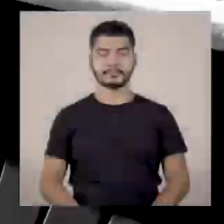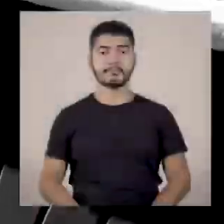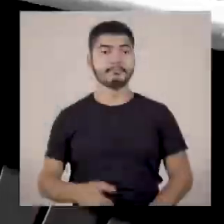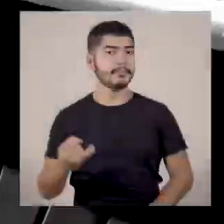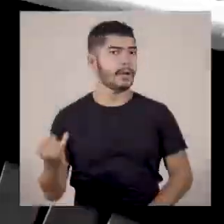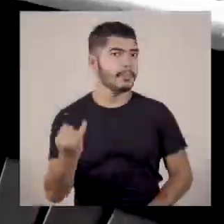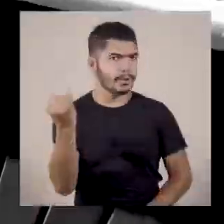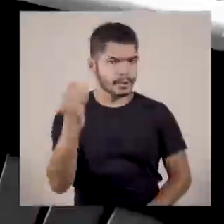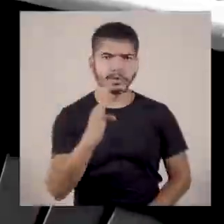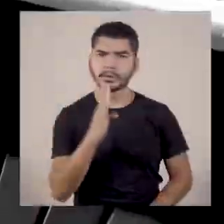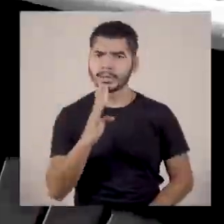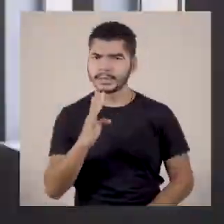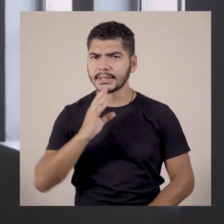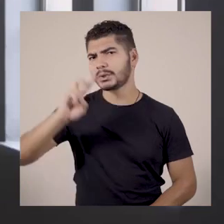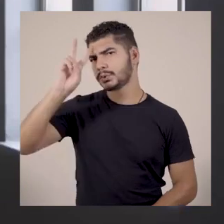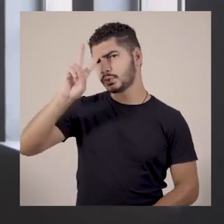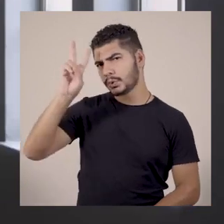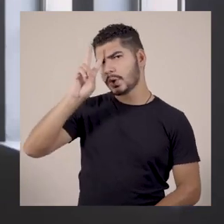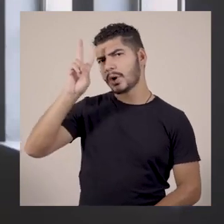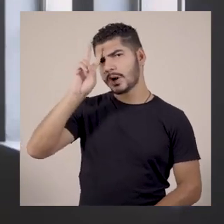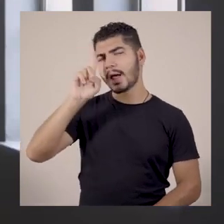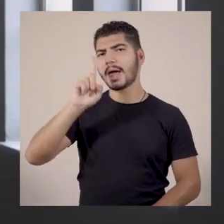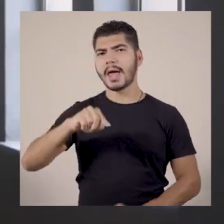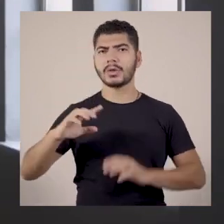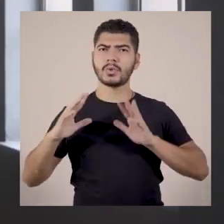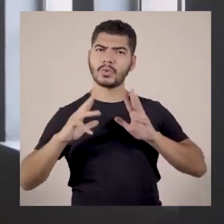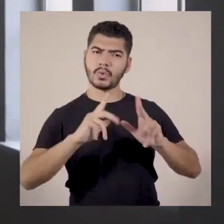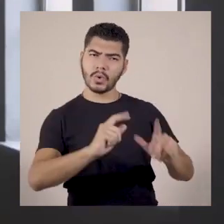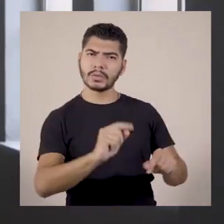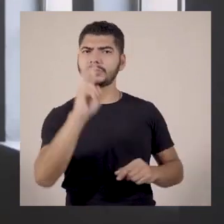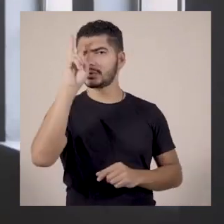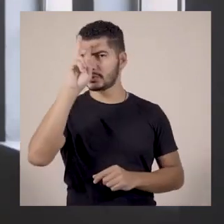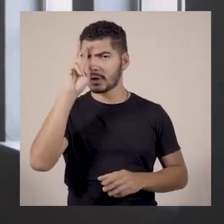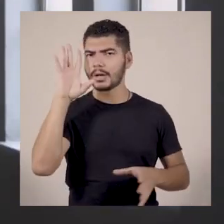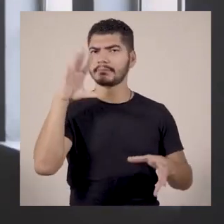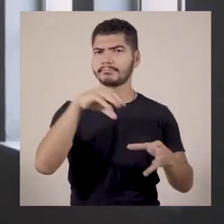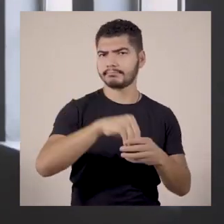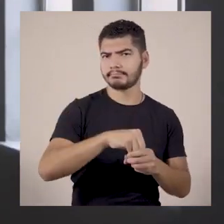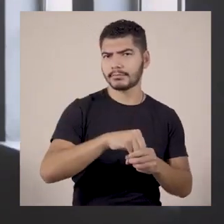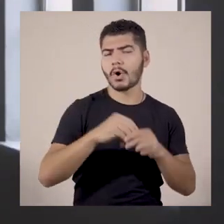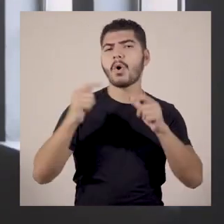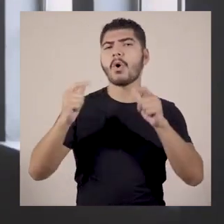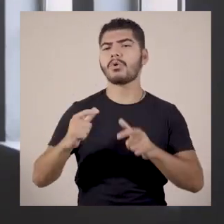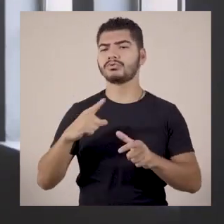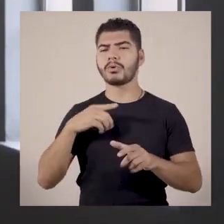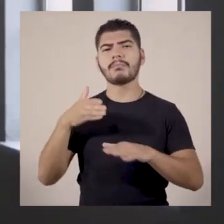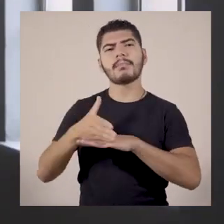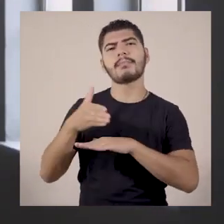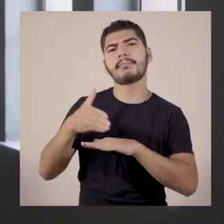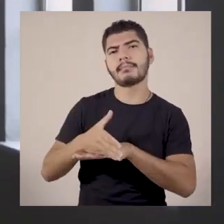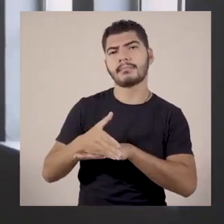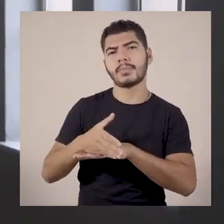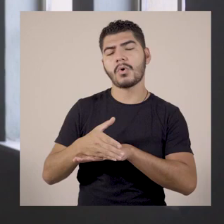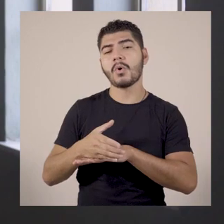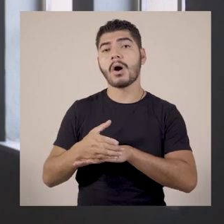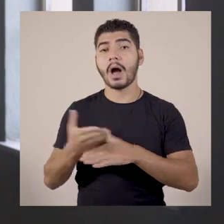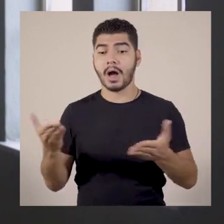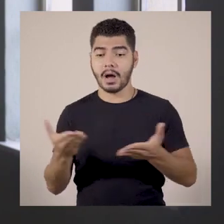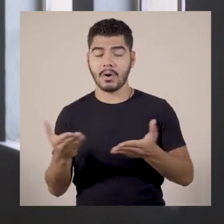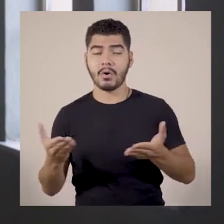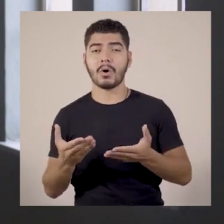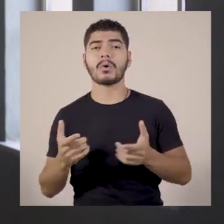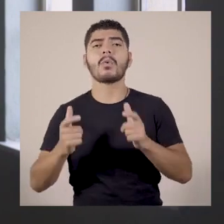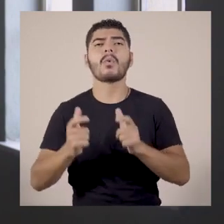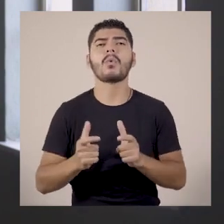É importante conhecer a história. É uma história de todos nós. Importante saber aonde eu estive nessa história. Onde eu